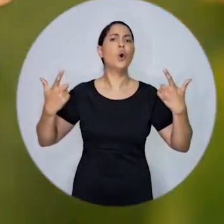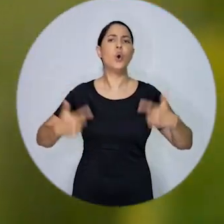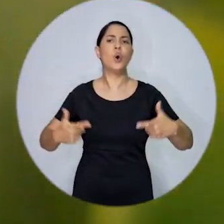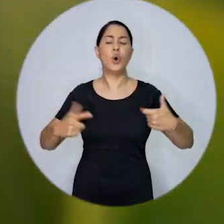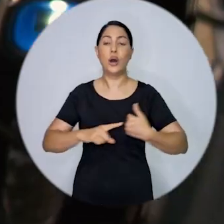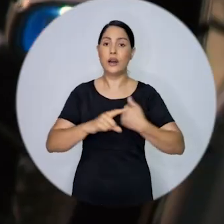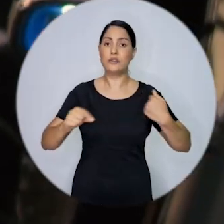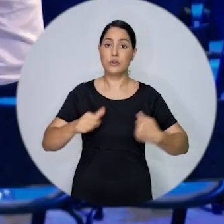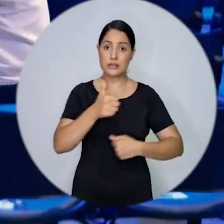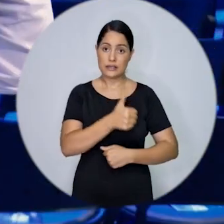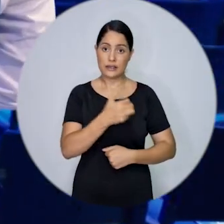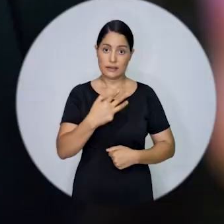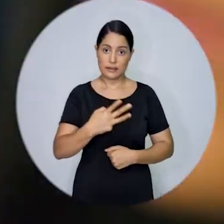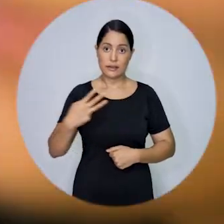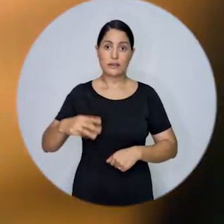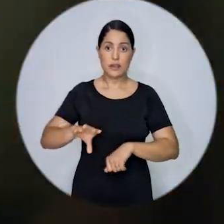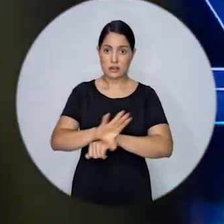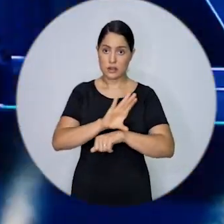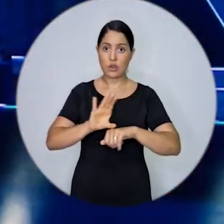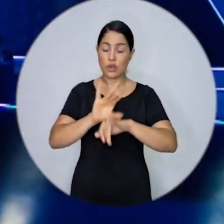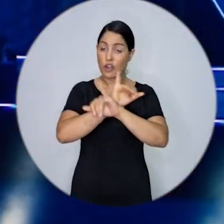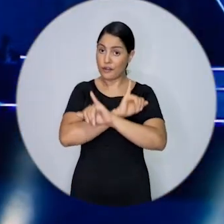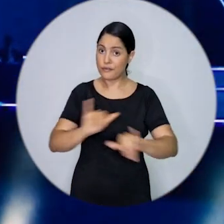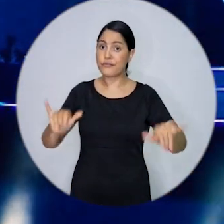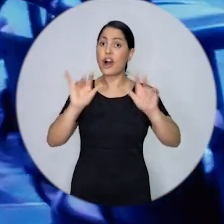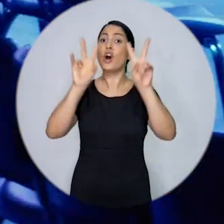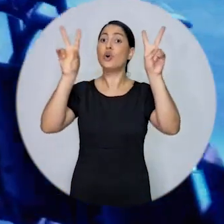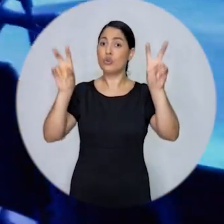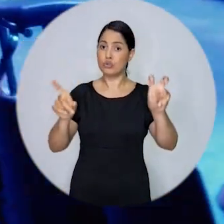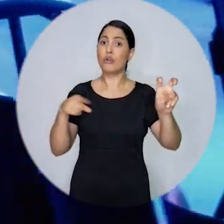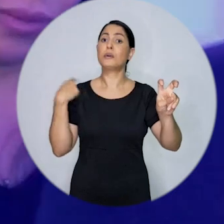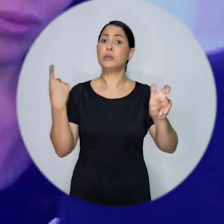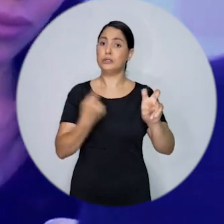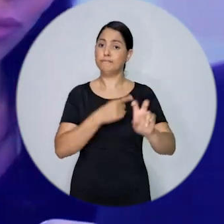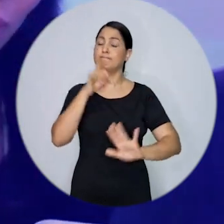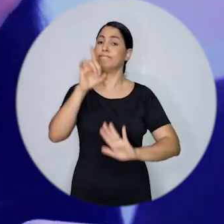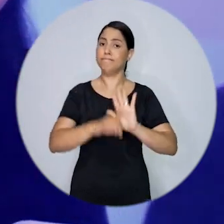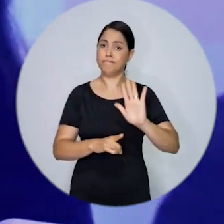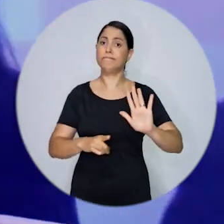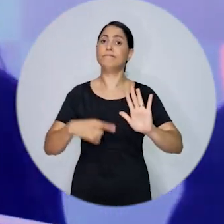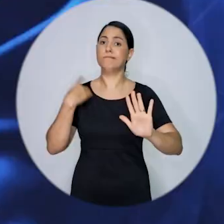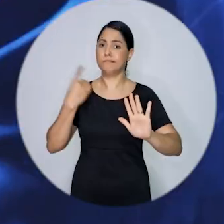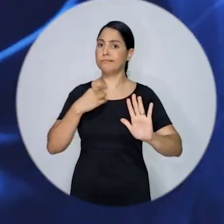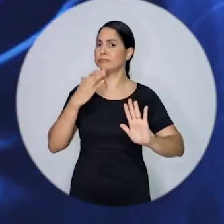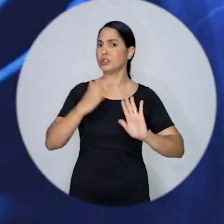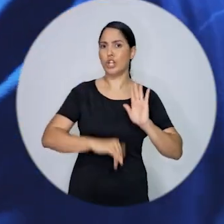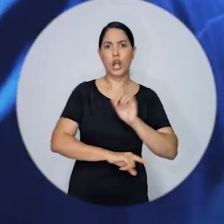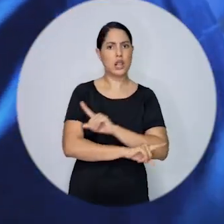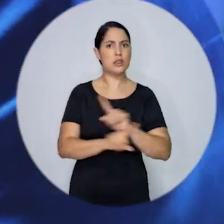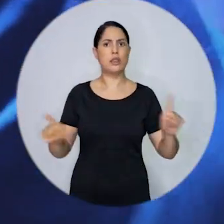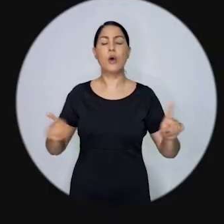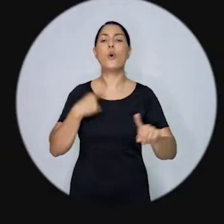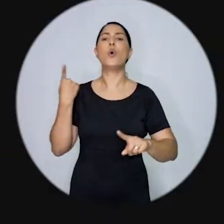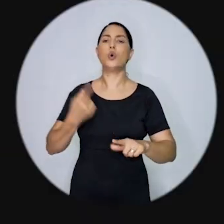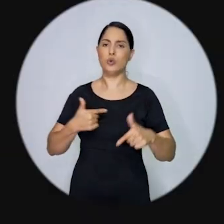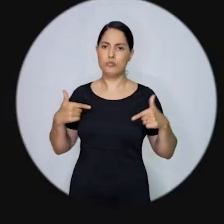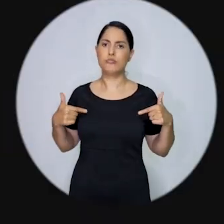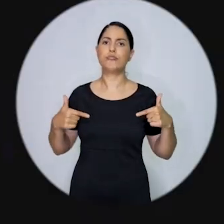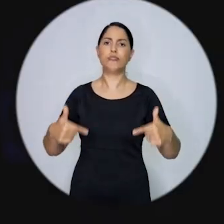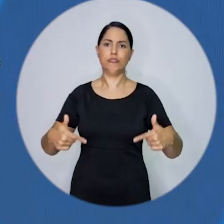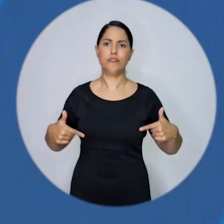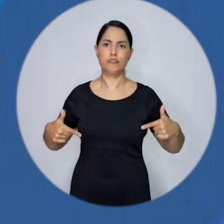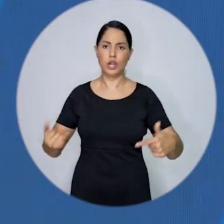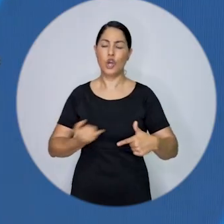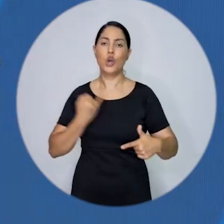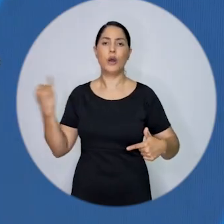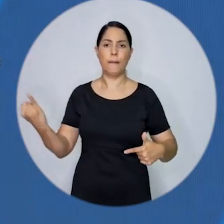no artigo 133 da Constituição, que consagra a nossa inviolabilidade, essencialidade